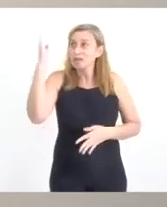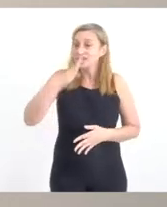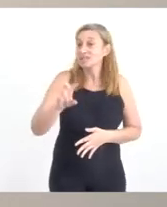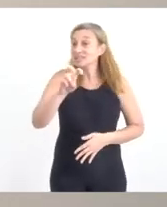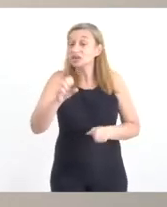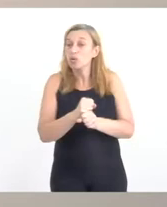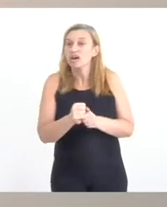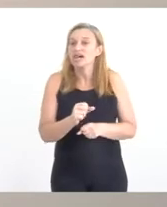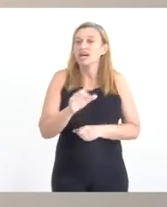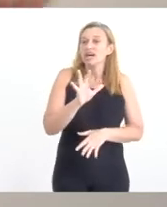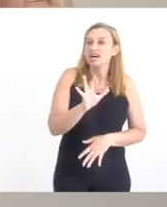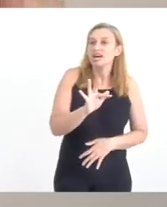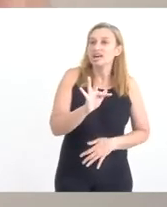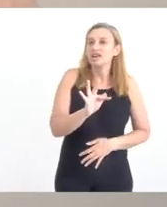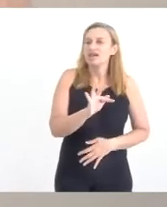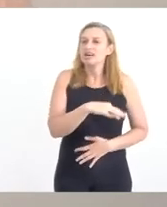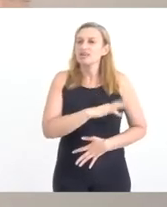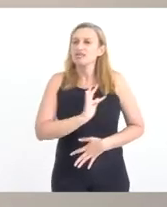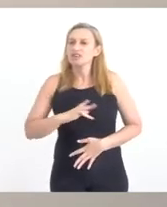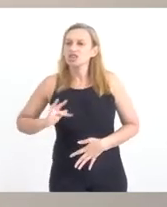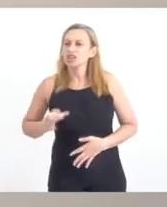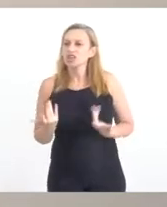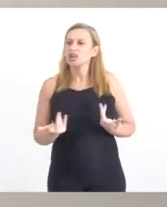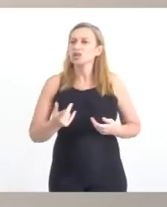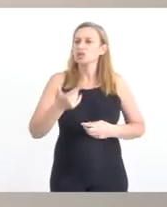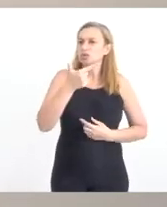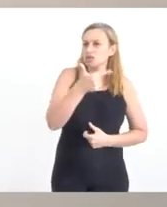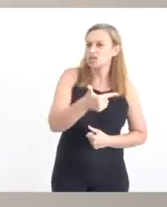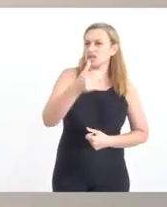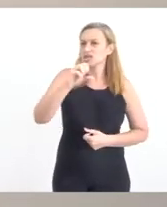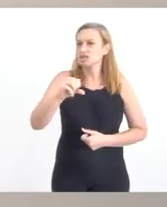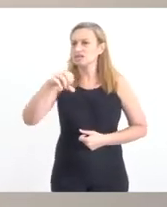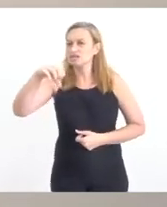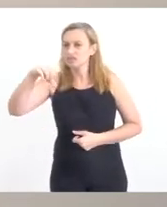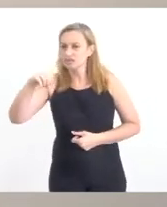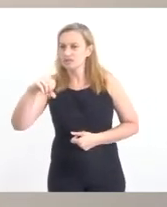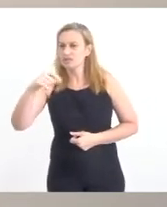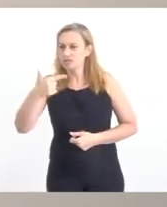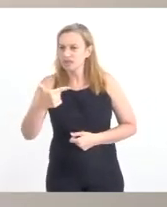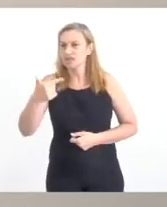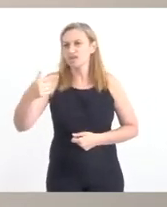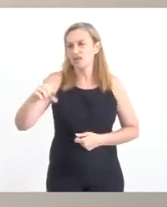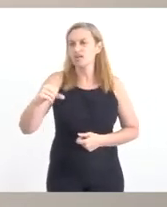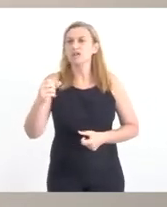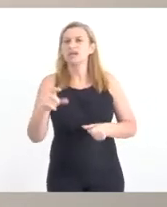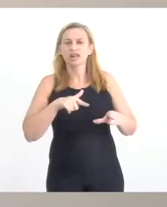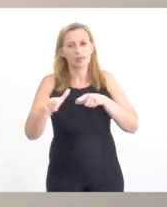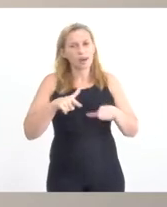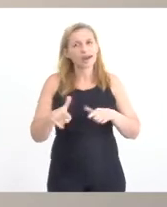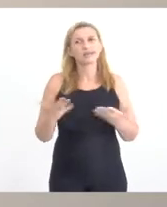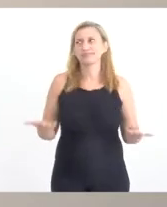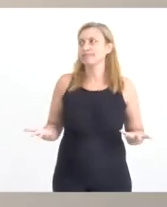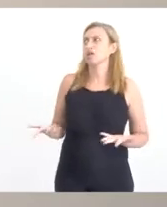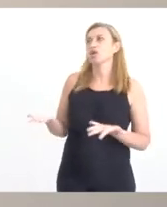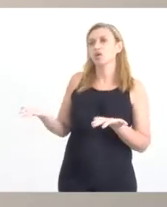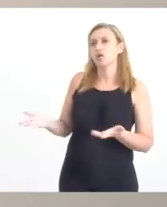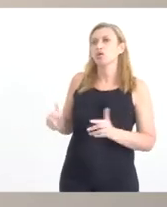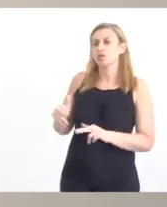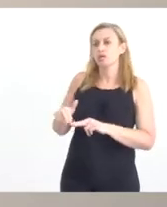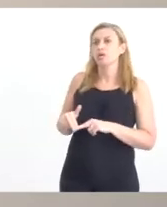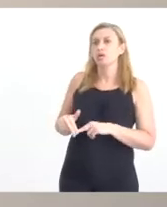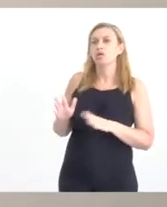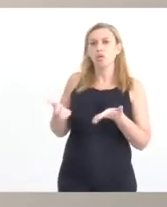a Fusion tá fazendo propaganda de 229 as empresas postos de trabalho agora em que condições né gente as pessoas trabalhadores e